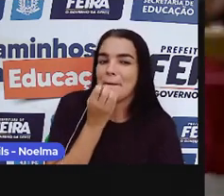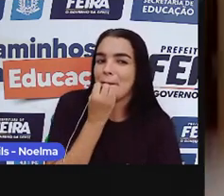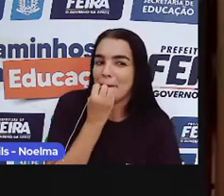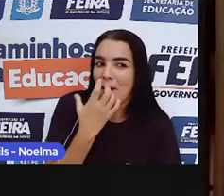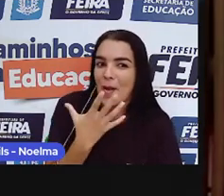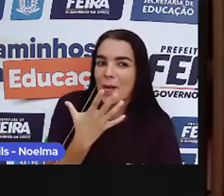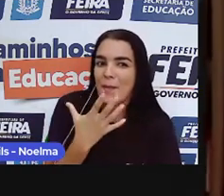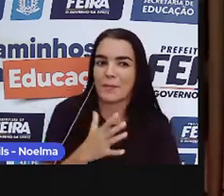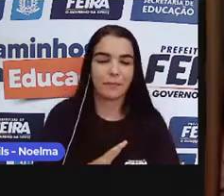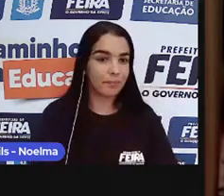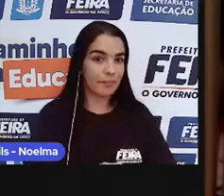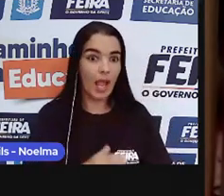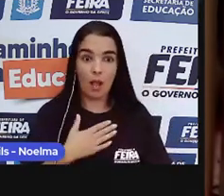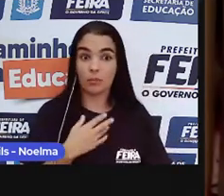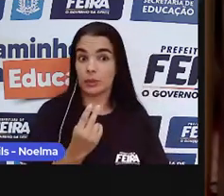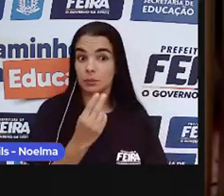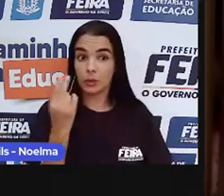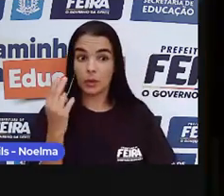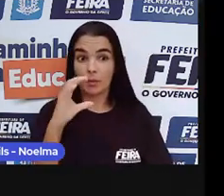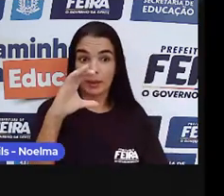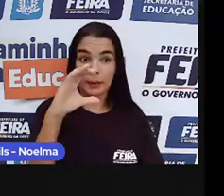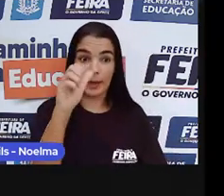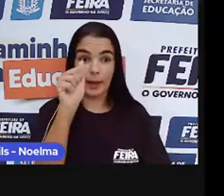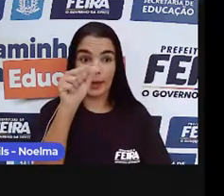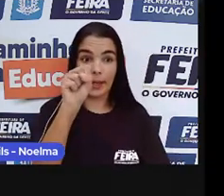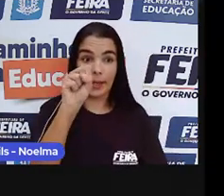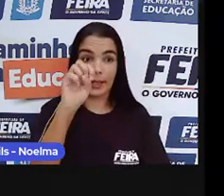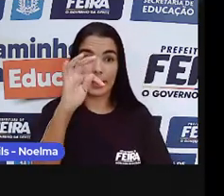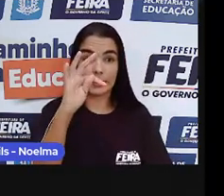Meu nome é Castanha. Eu sou um macaco prego.